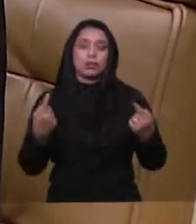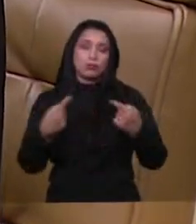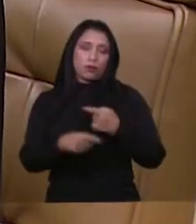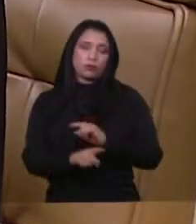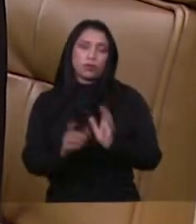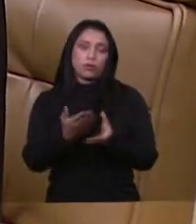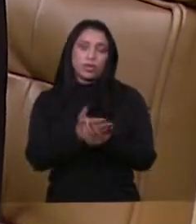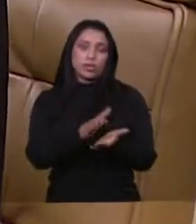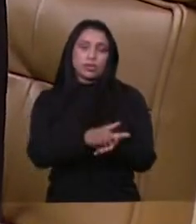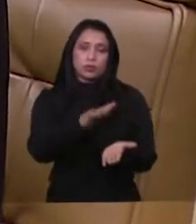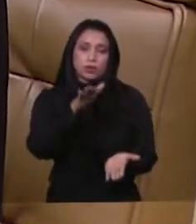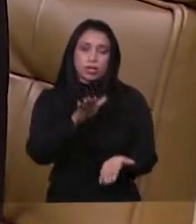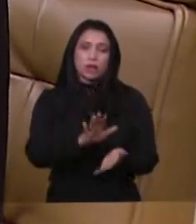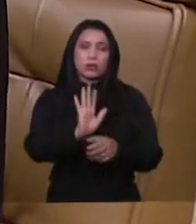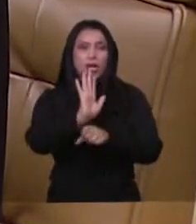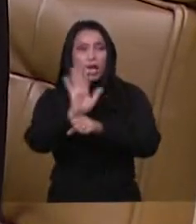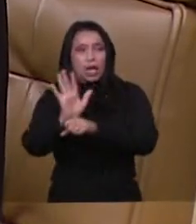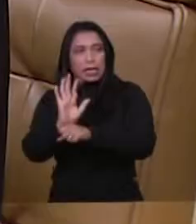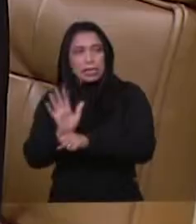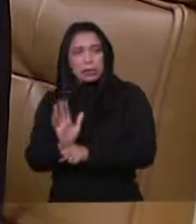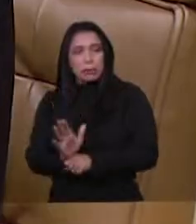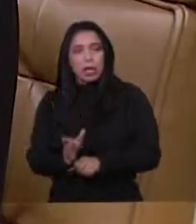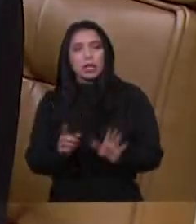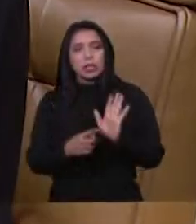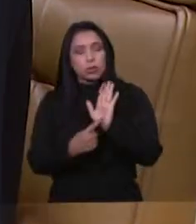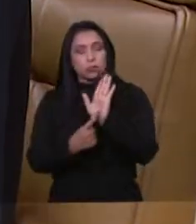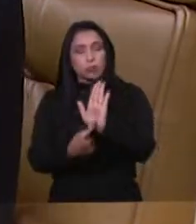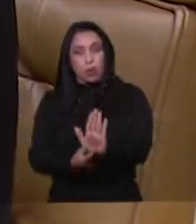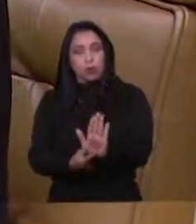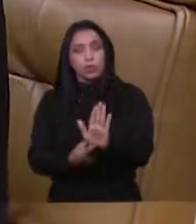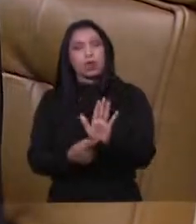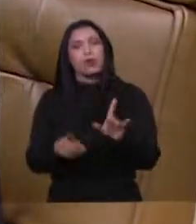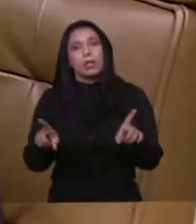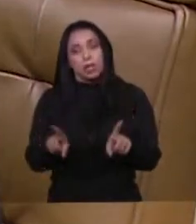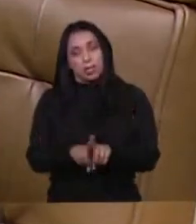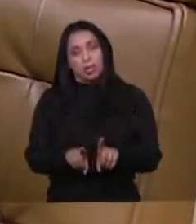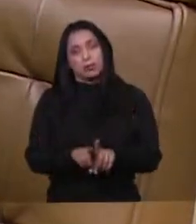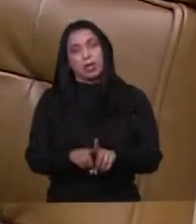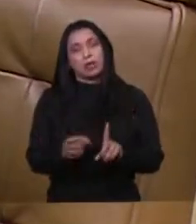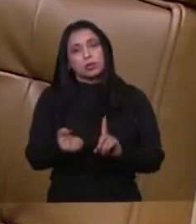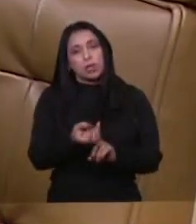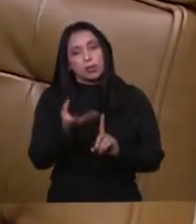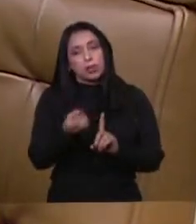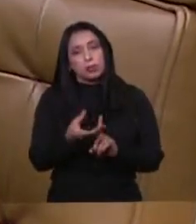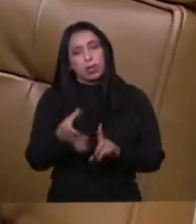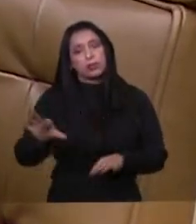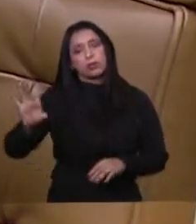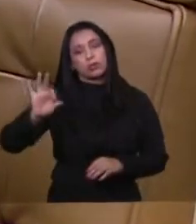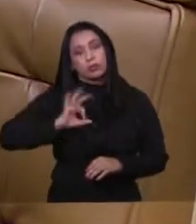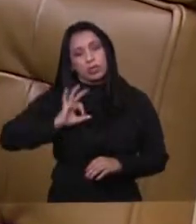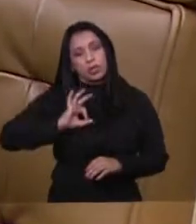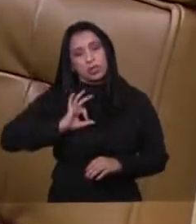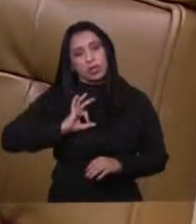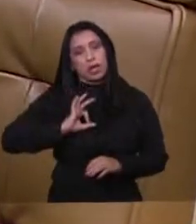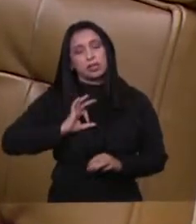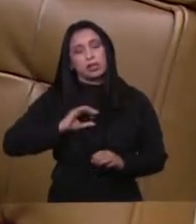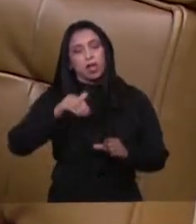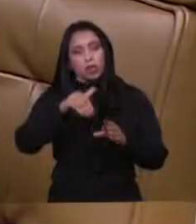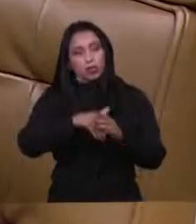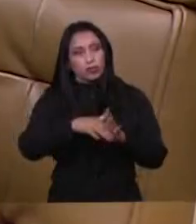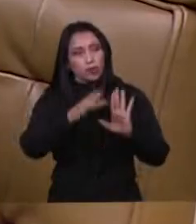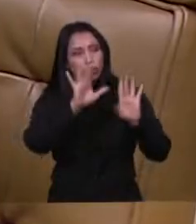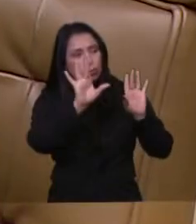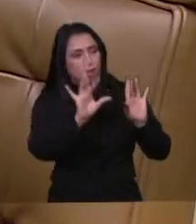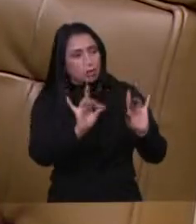autos. As imagens e os vídeos propagados, bem como depoimentos dos policiais legislativos federais que mencionam ao longo do voto escrito,